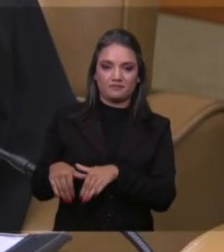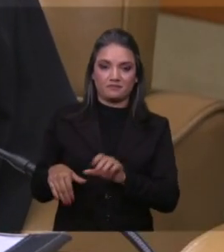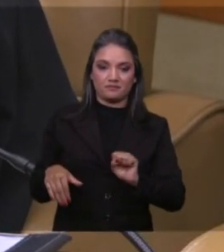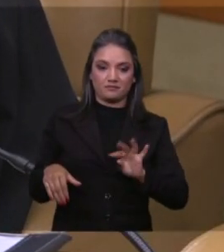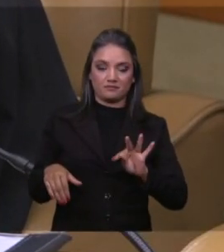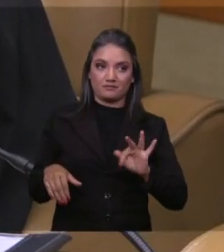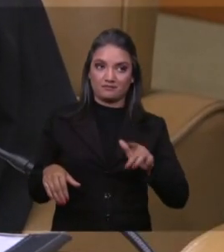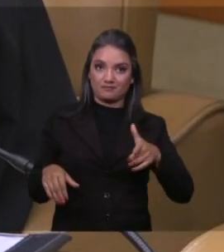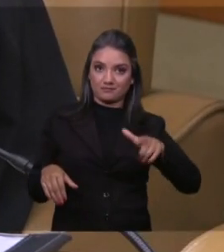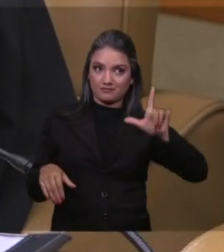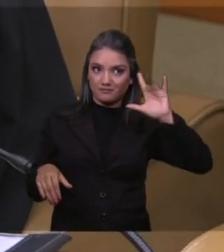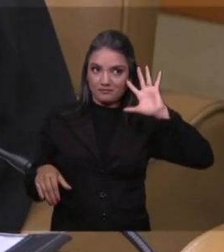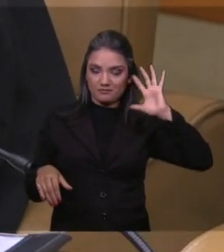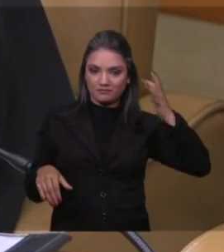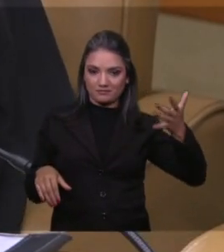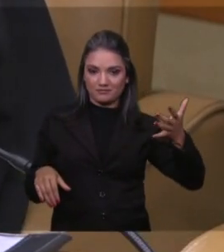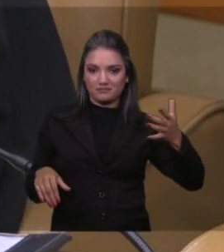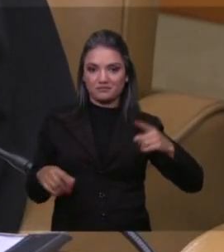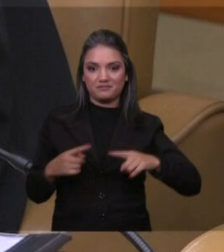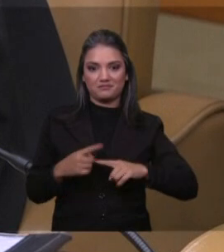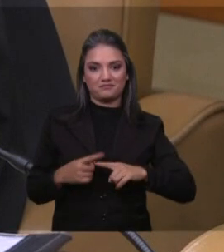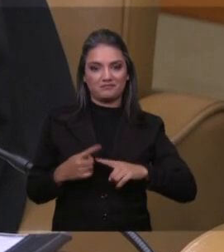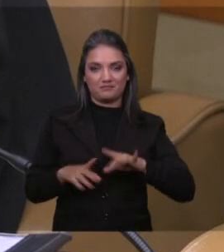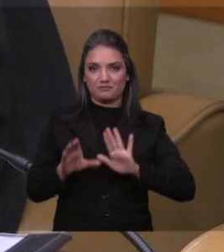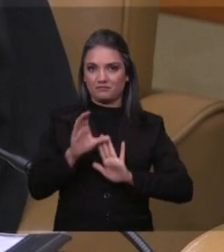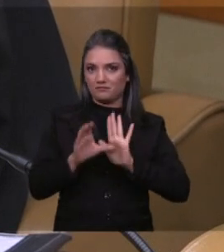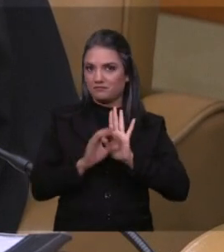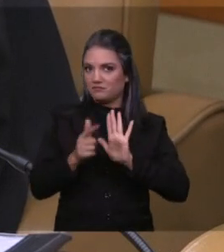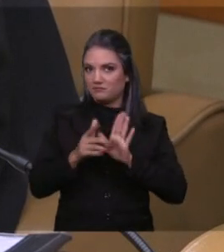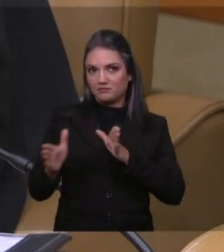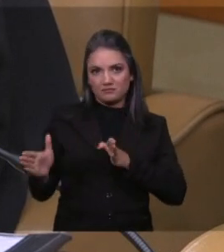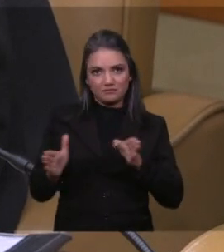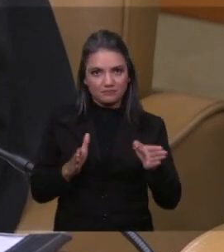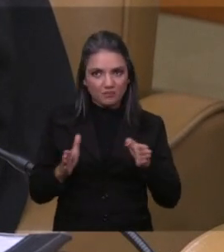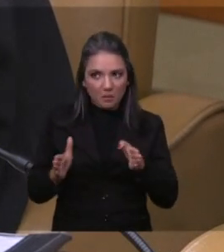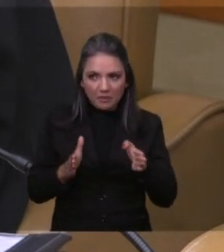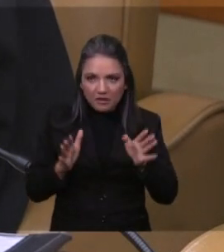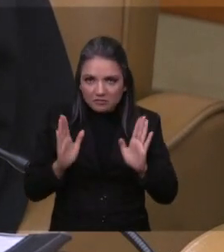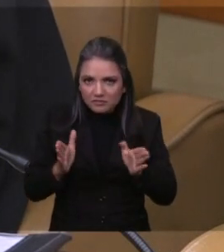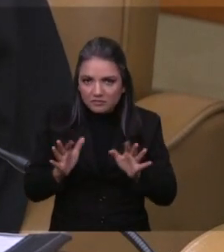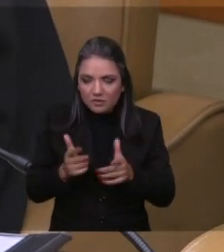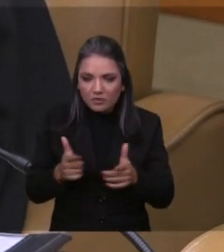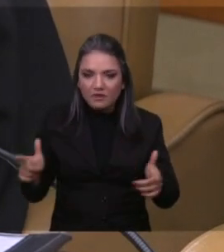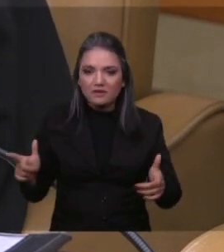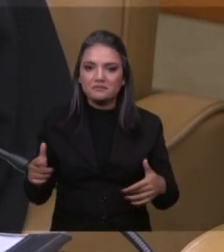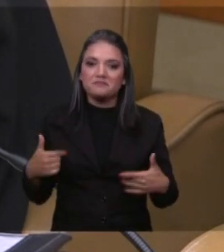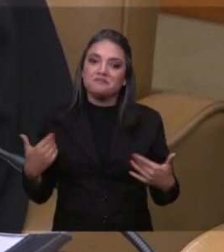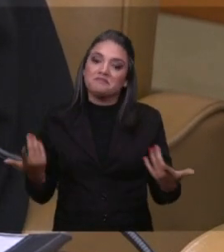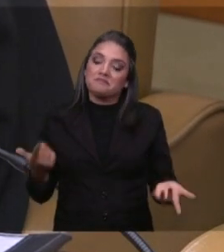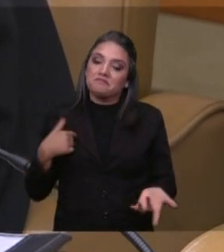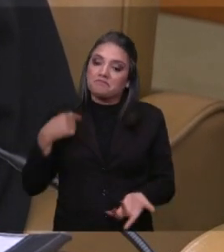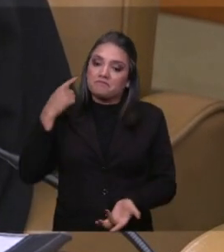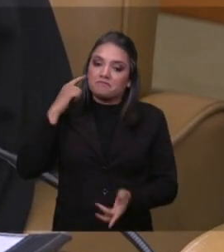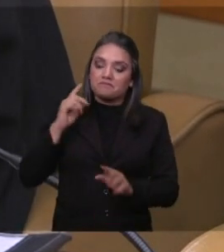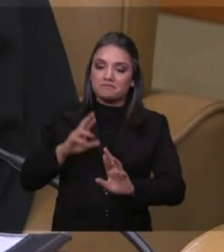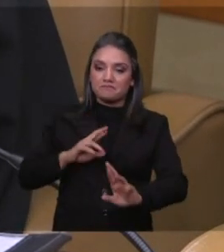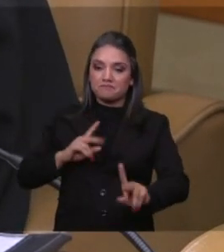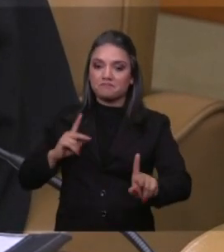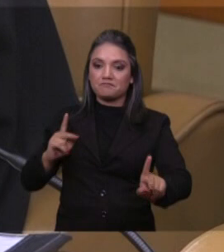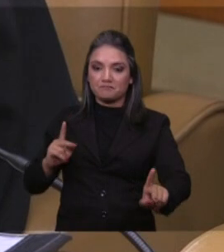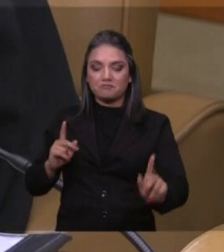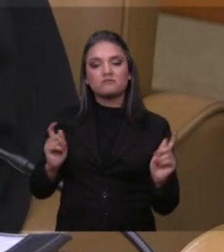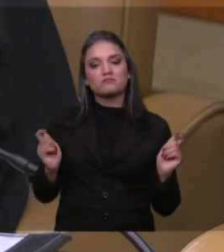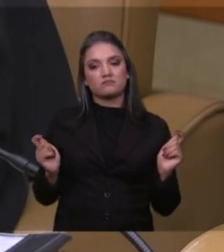Supremo, porque o Código não fixa esse prazo. Então, eu tenho uma compreensão diferente. Eu acho que